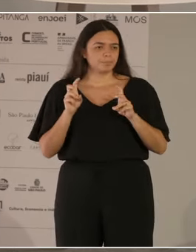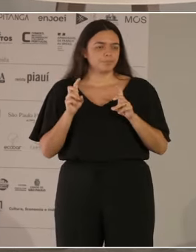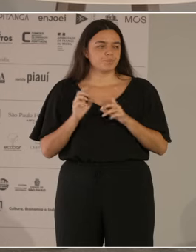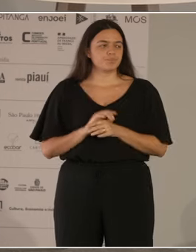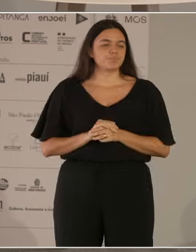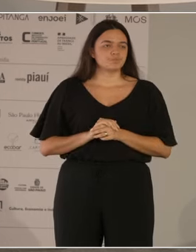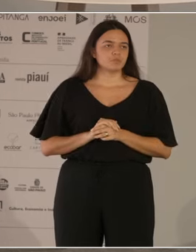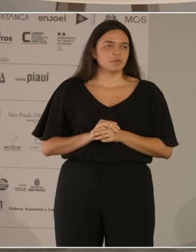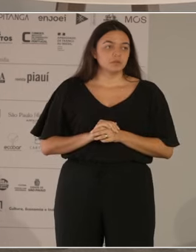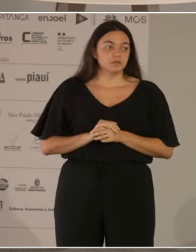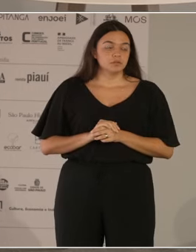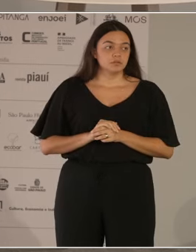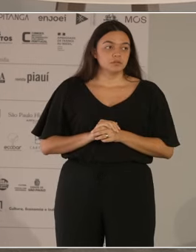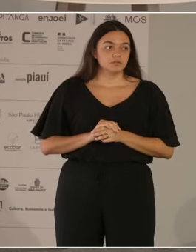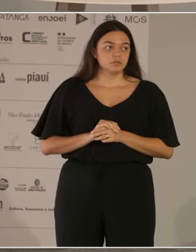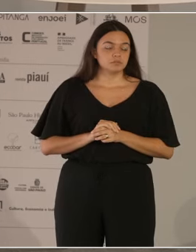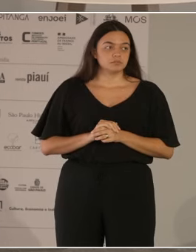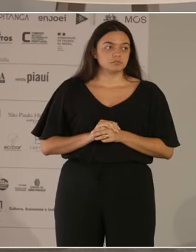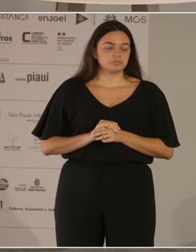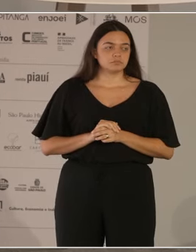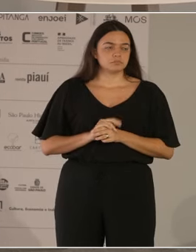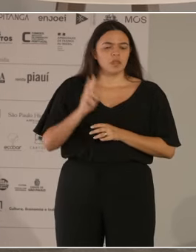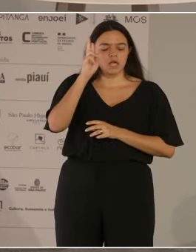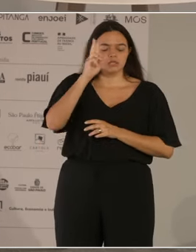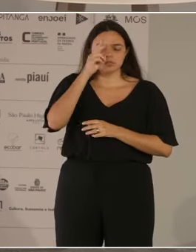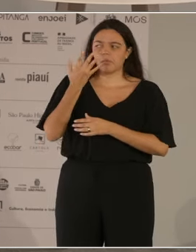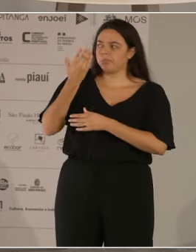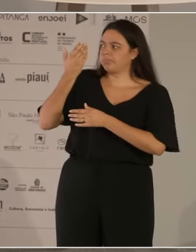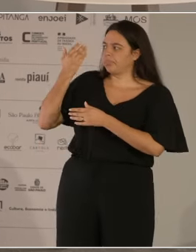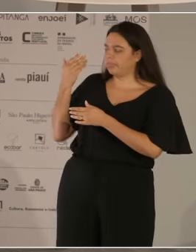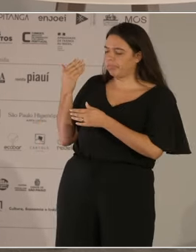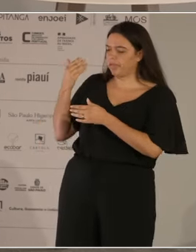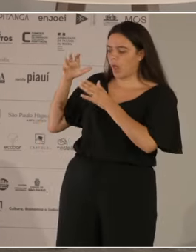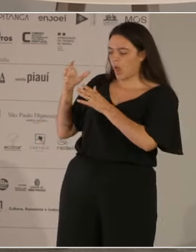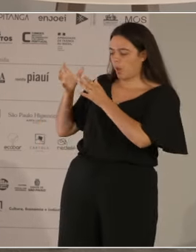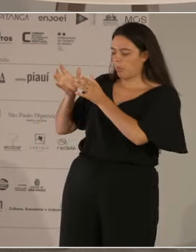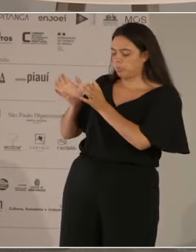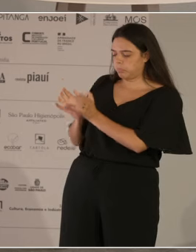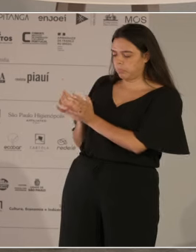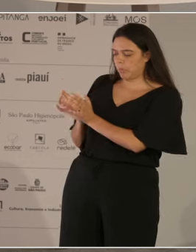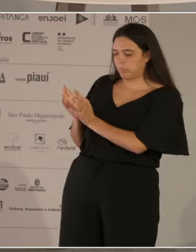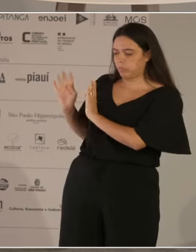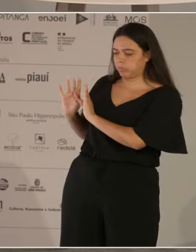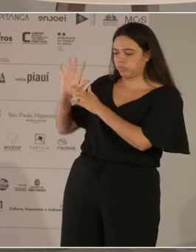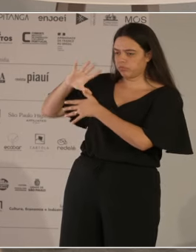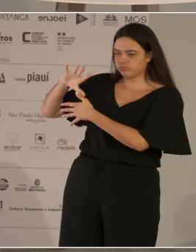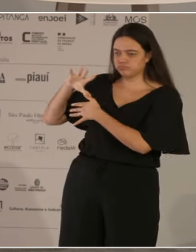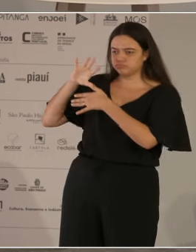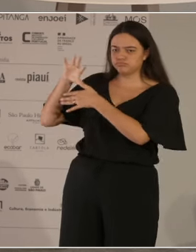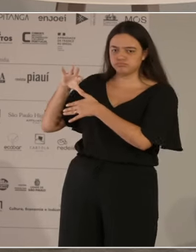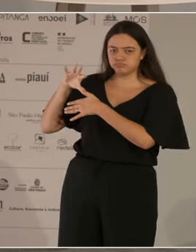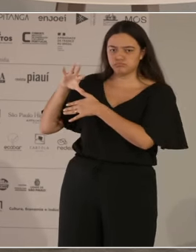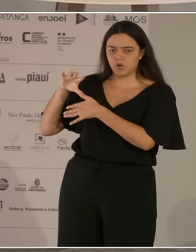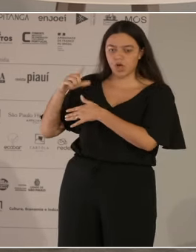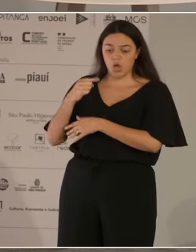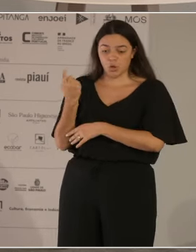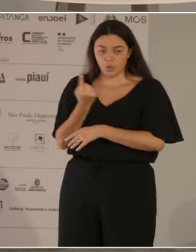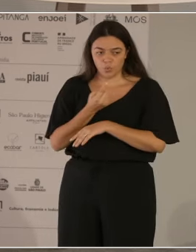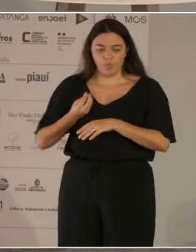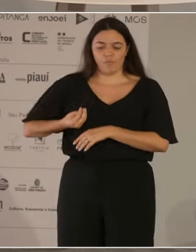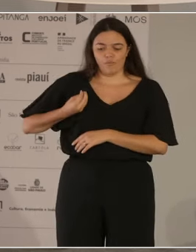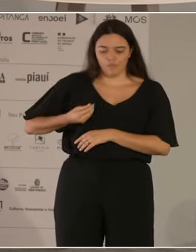parte da história da ocupação das Américas, né, assim, ela acontece nessa época geológica em que a gente ainda está